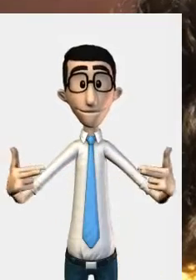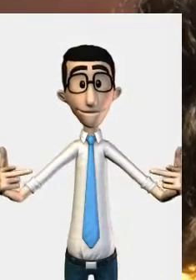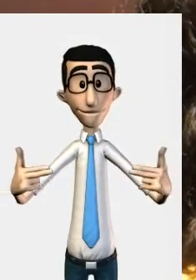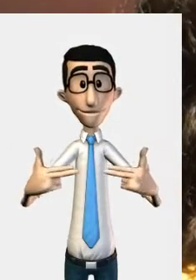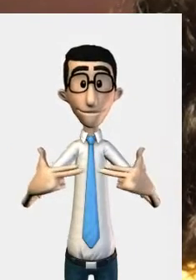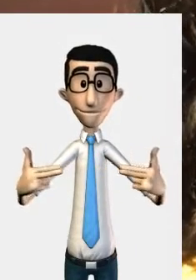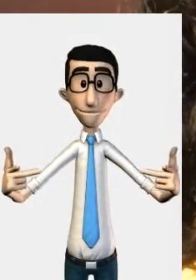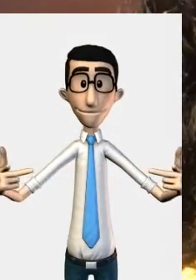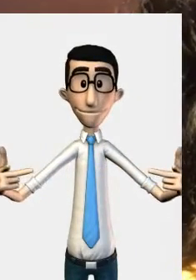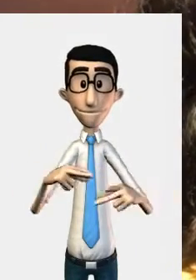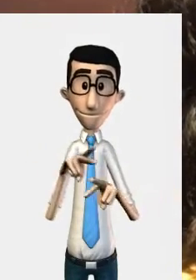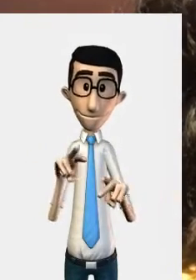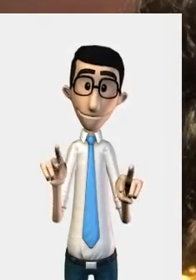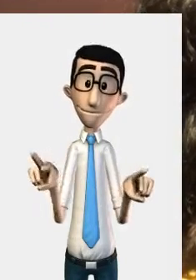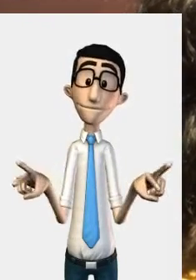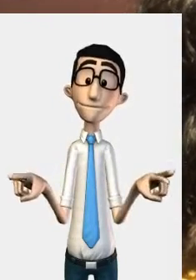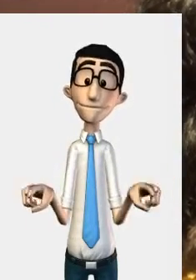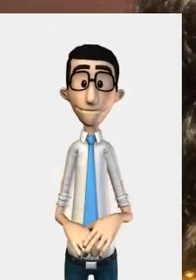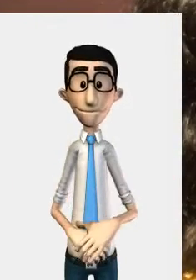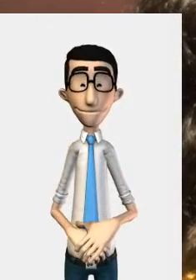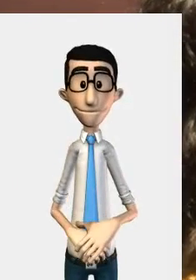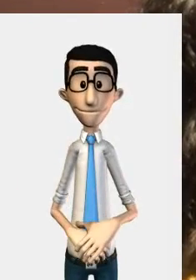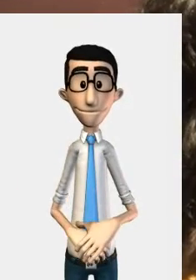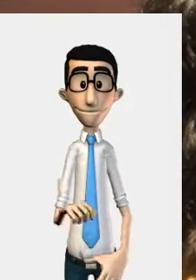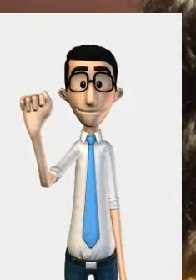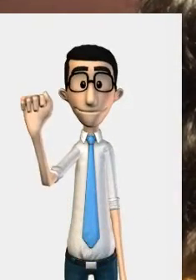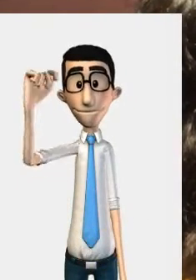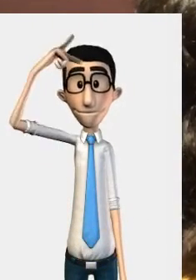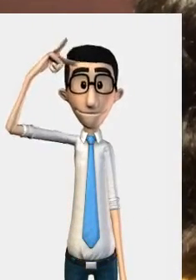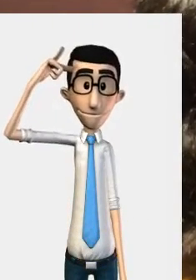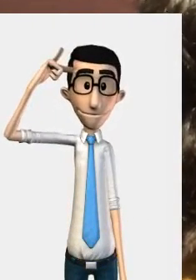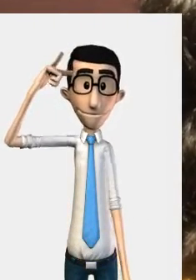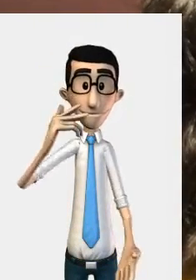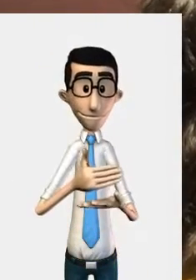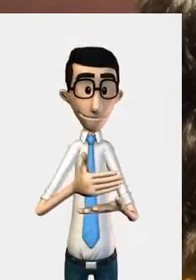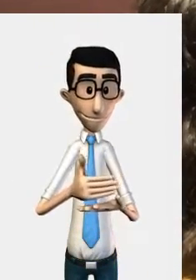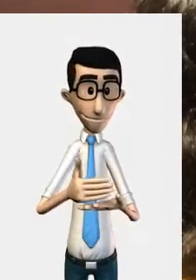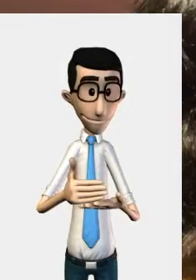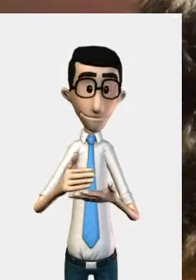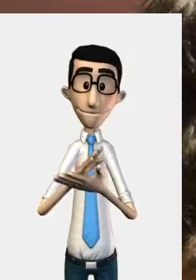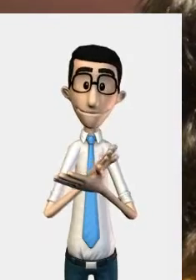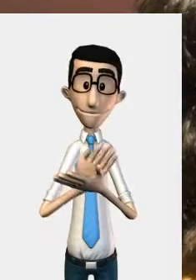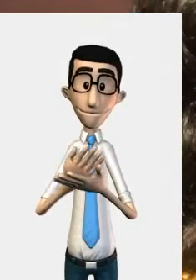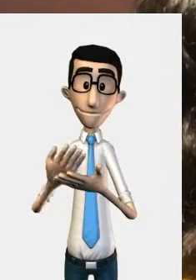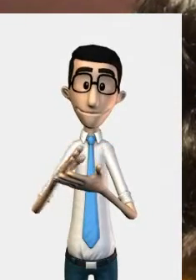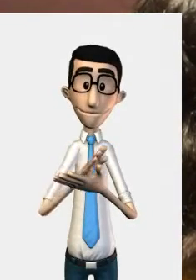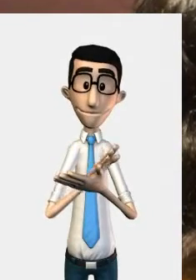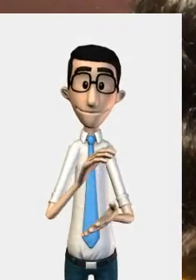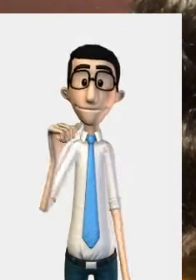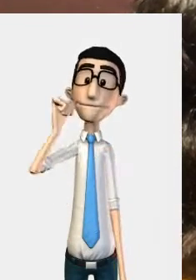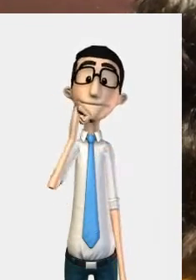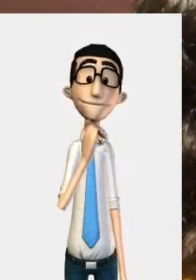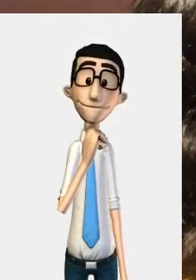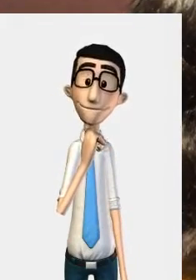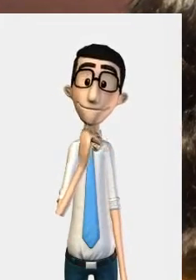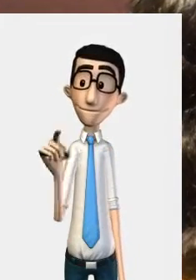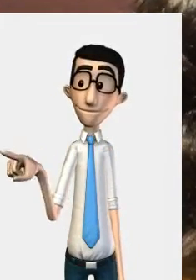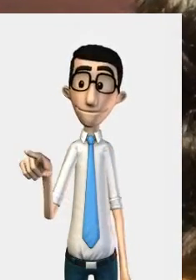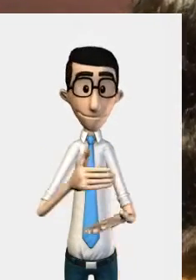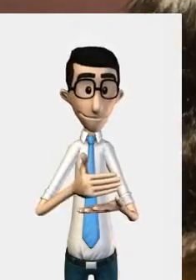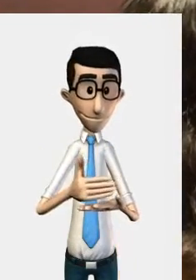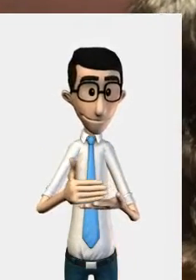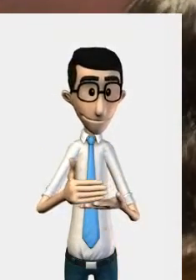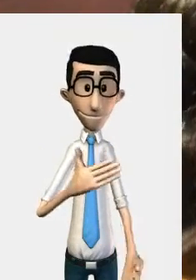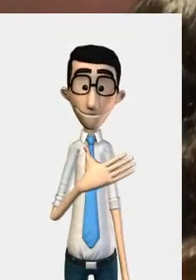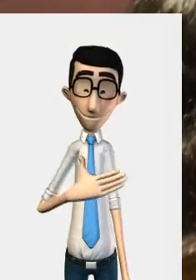Isso não existe. Então tudo isso foi feito já pensando que como é uma terapia intensiva, já é caro por ser